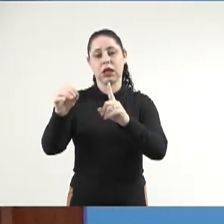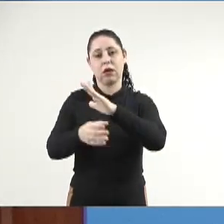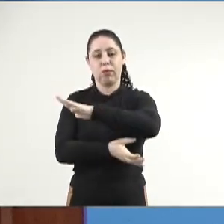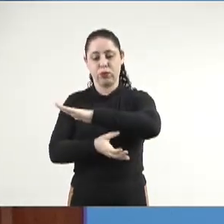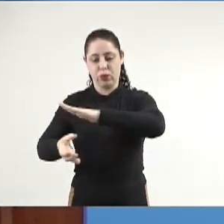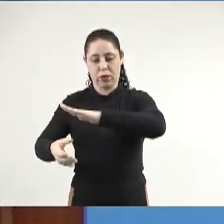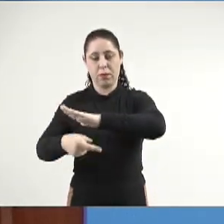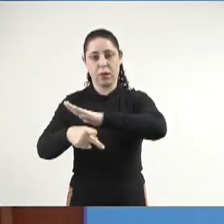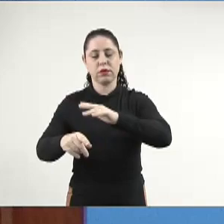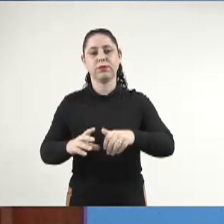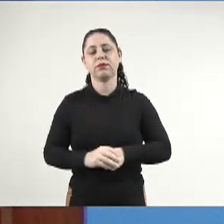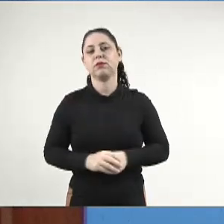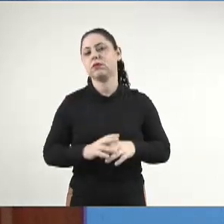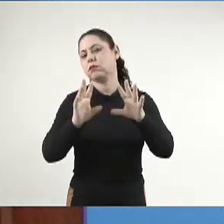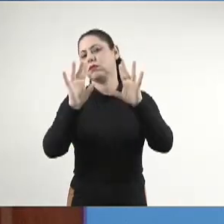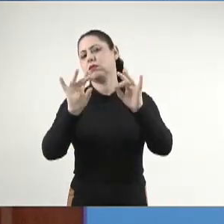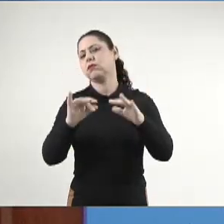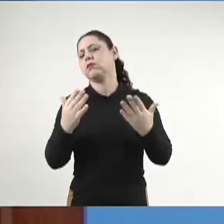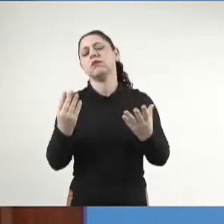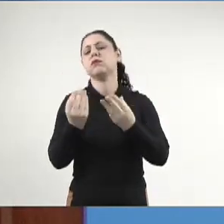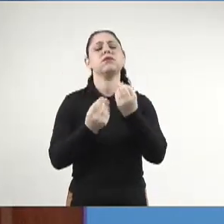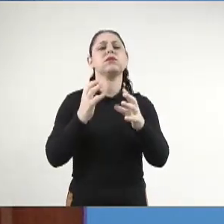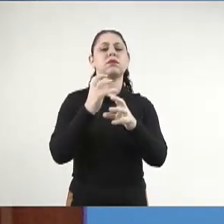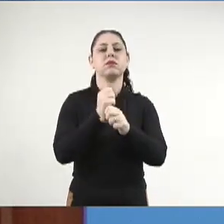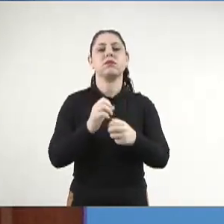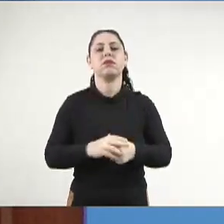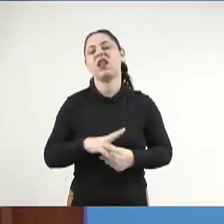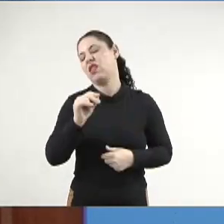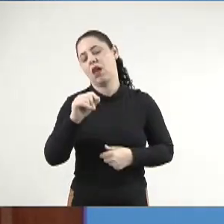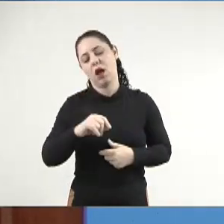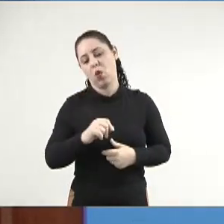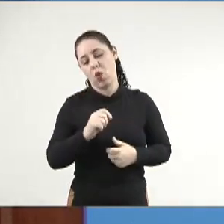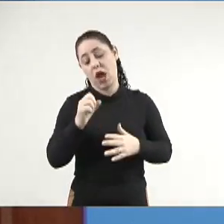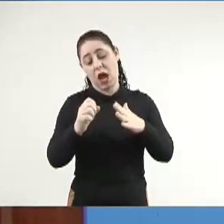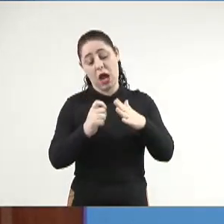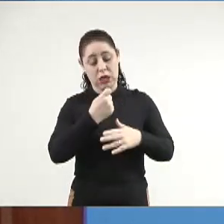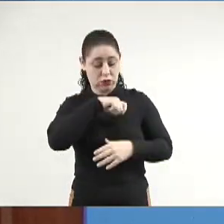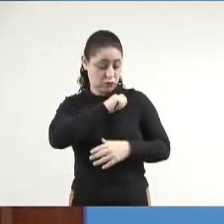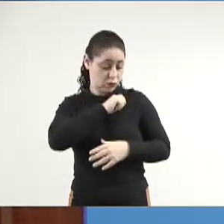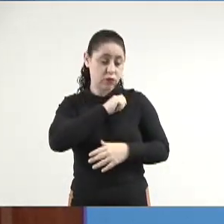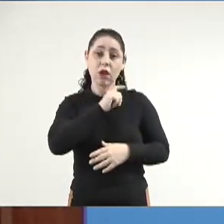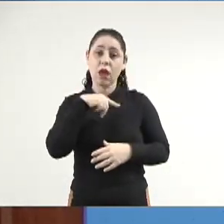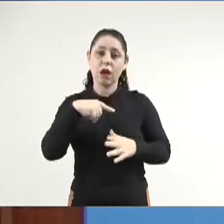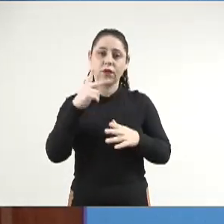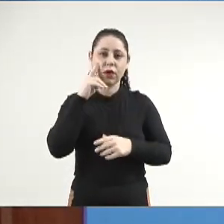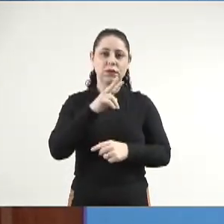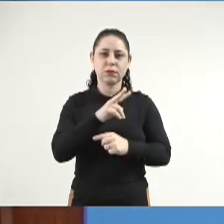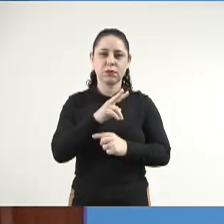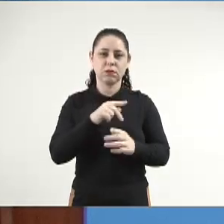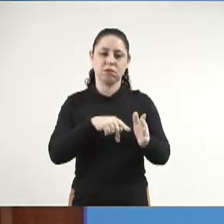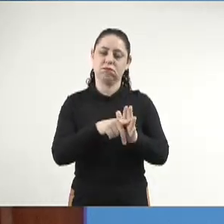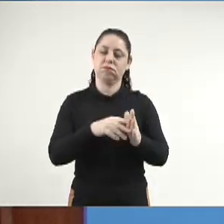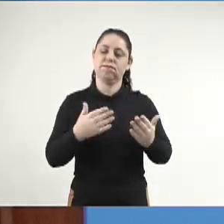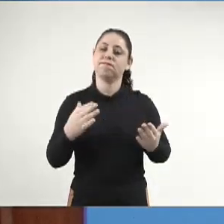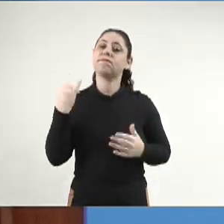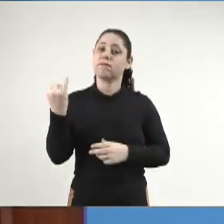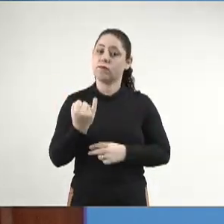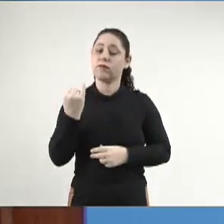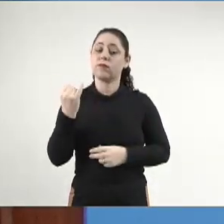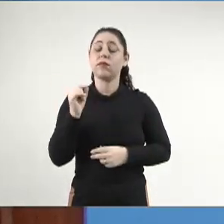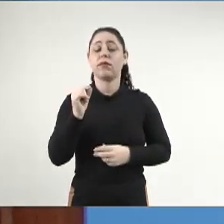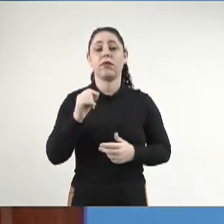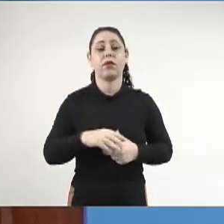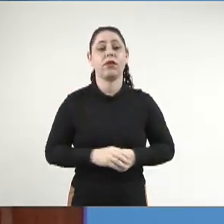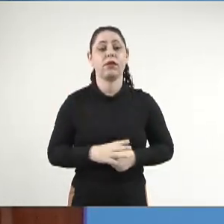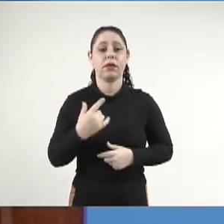esgoto. Qual o critério? Como é que isso é feito? Ah, não, a agência reguladora vê. Então, é importante, né,